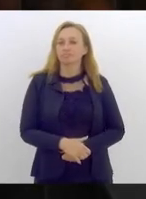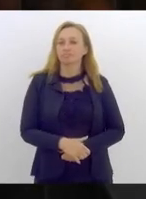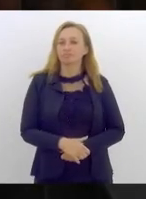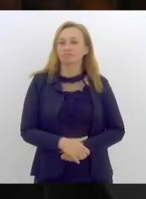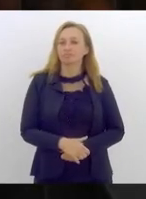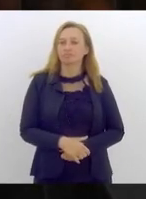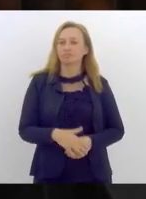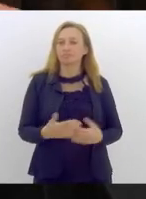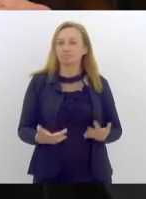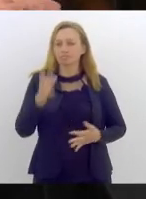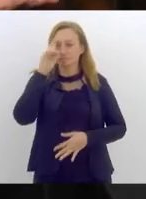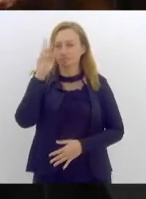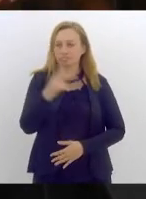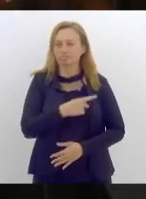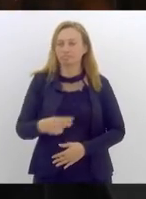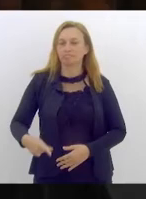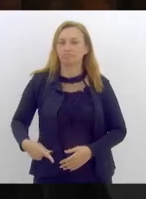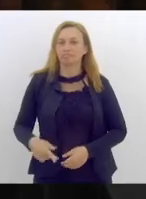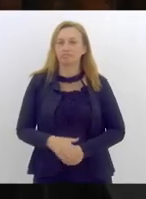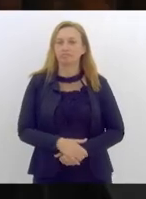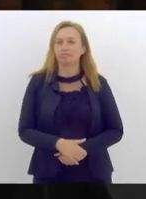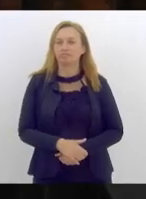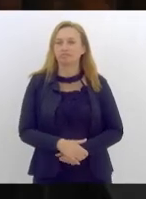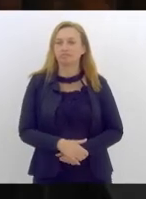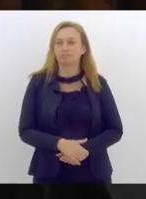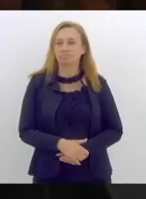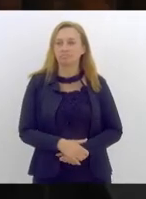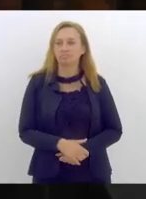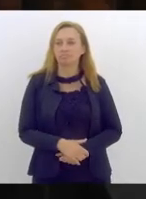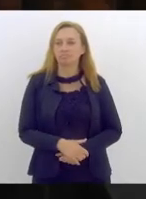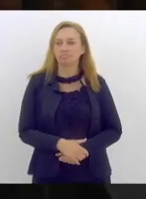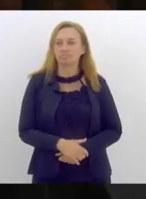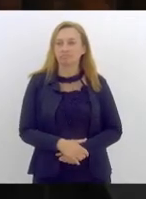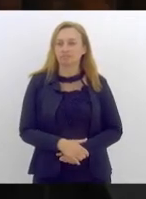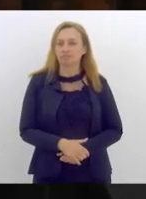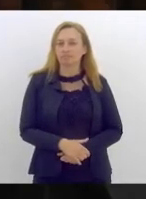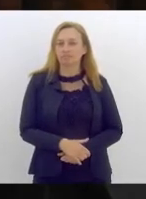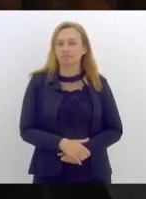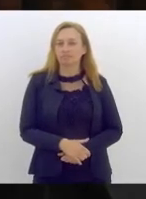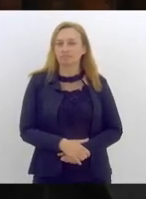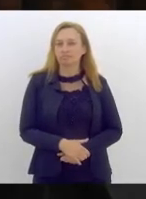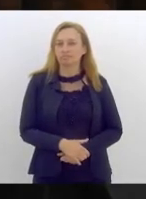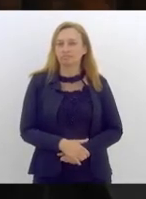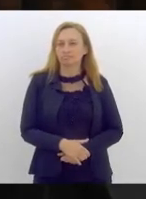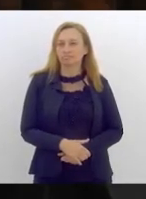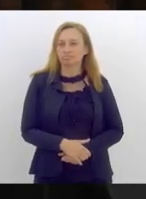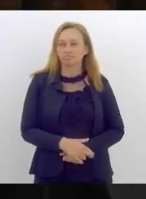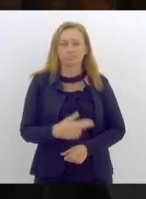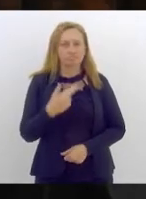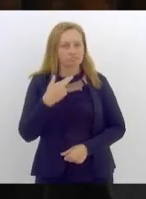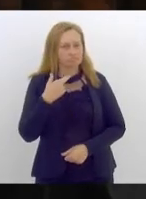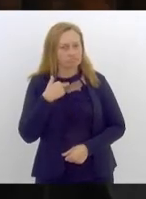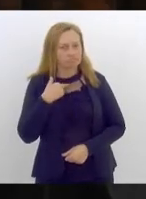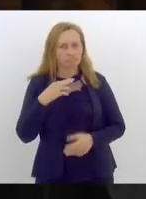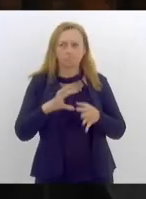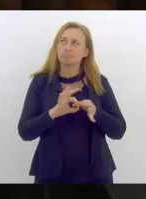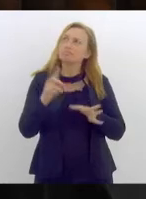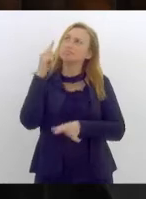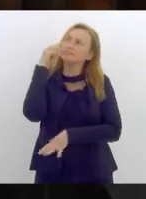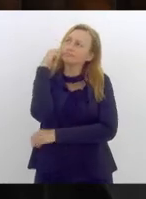E aí seu presidente não podemos deixar de refletir